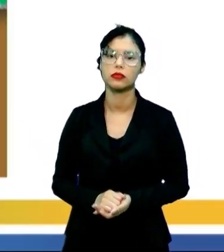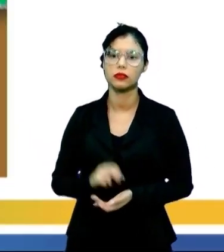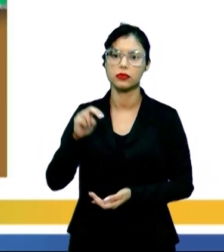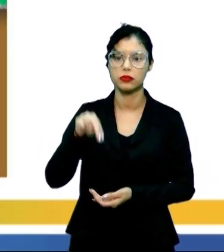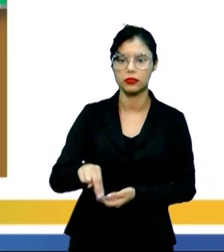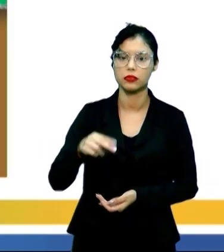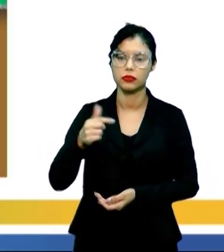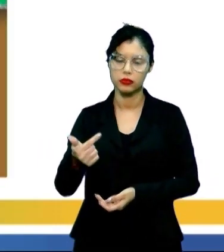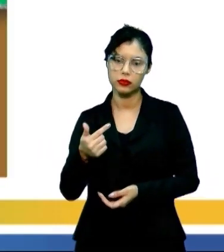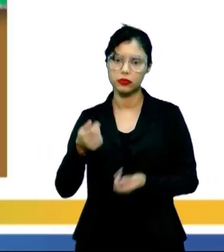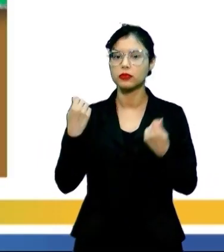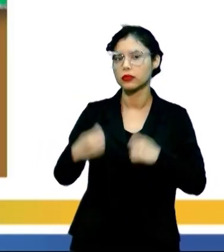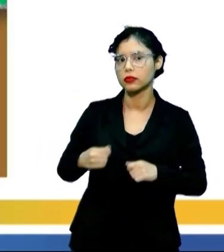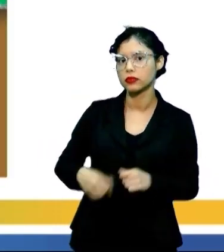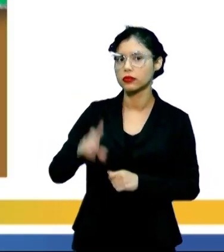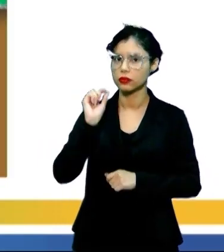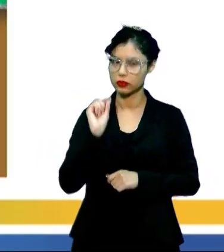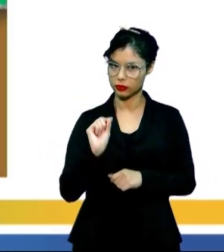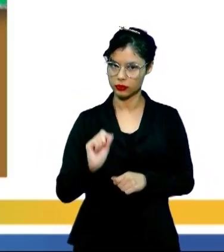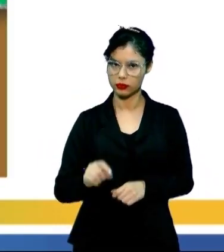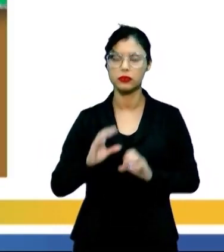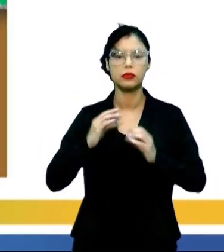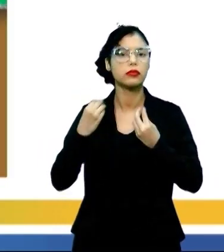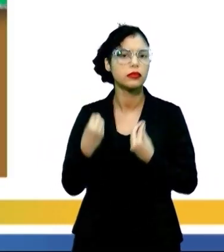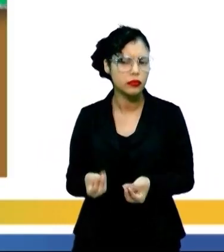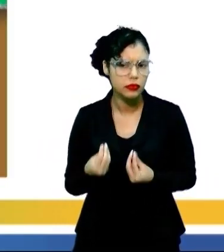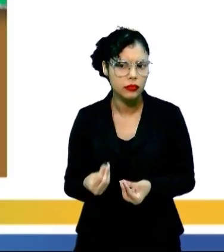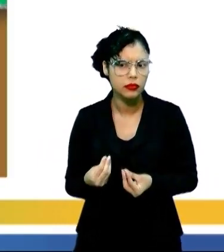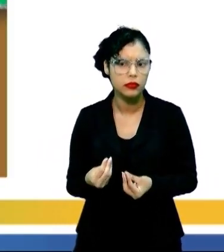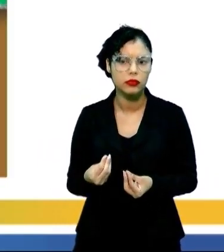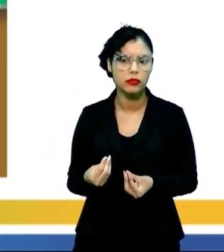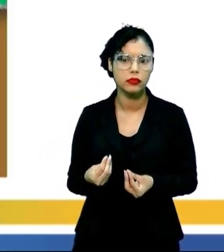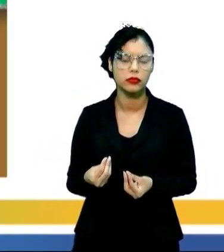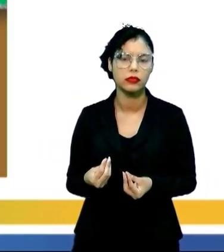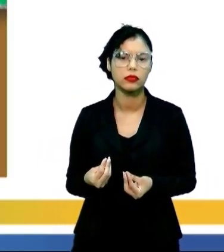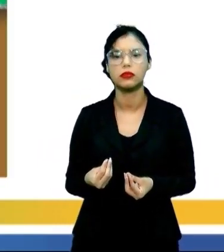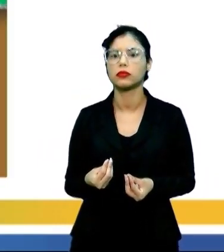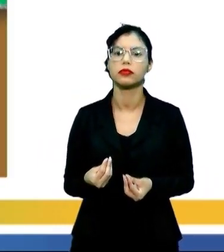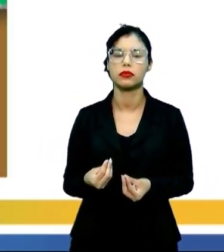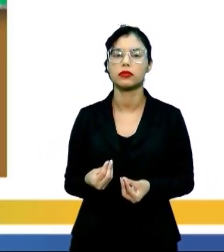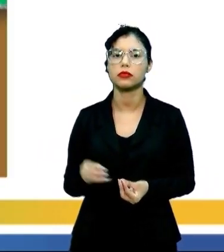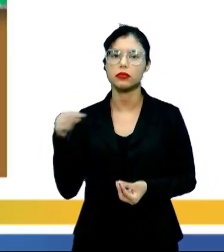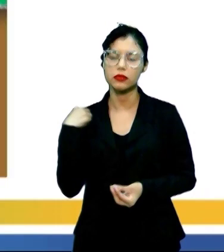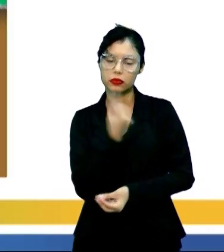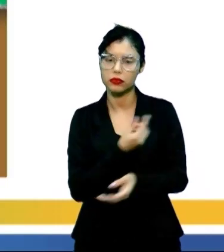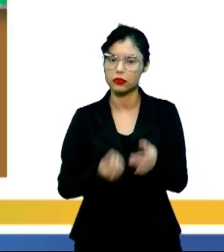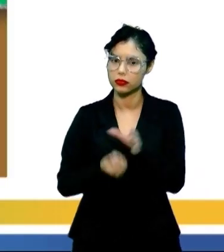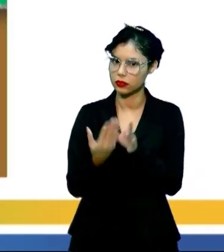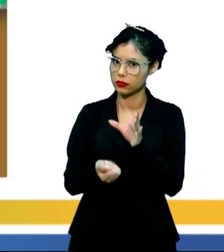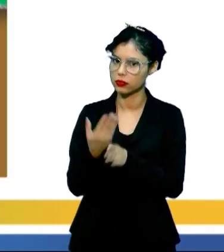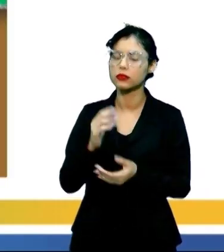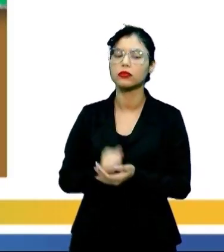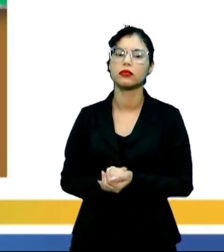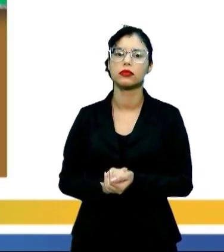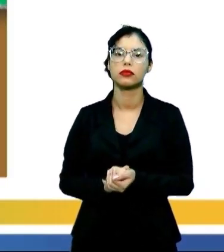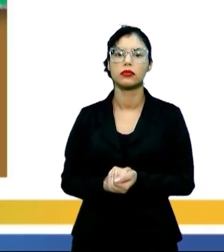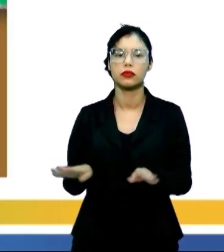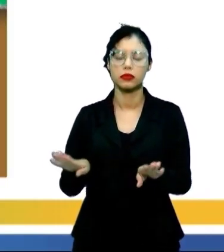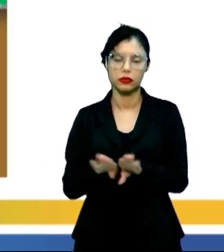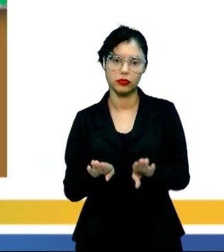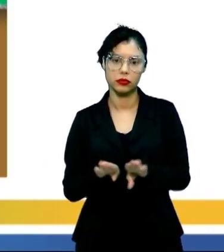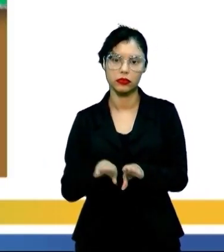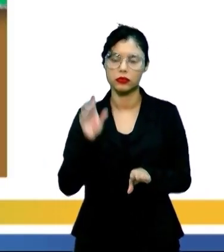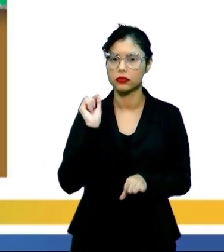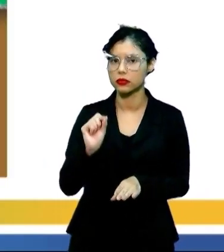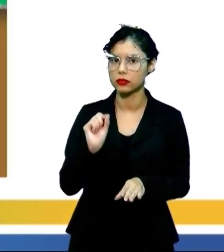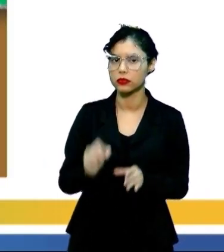nitrogênio é necessário para os seres vivos. Para quê? Para que nós produzamos nossas proteínas, para